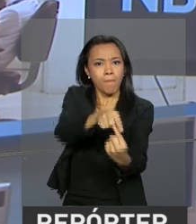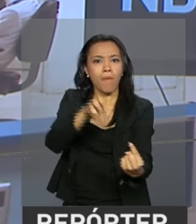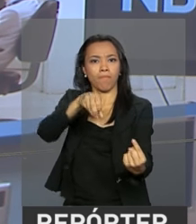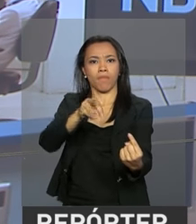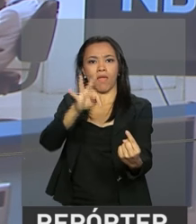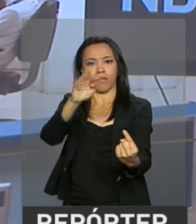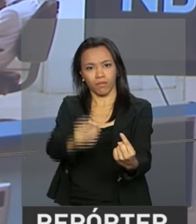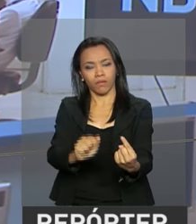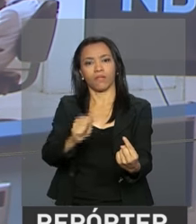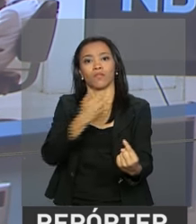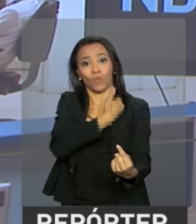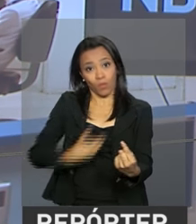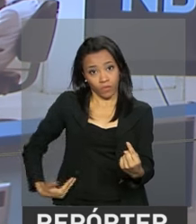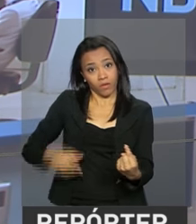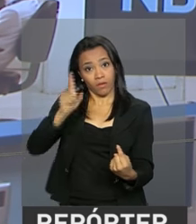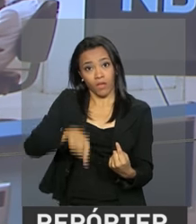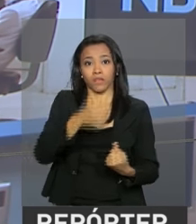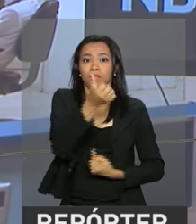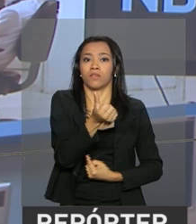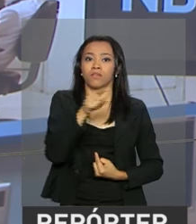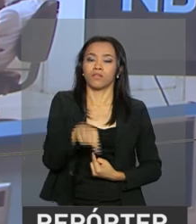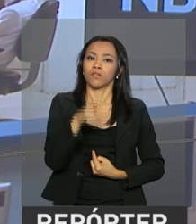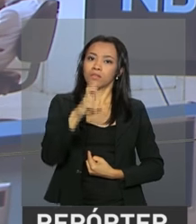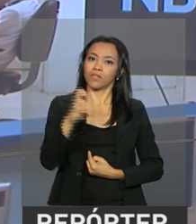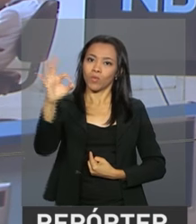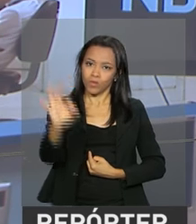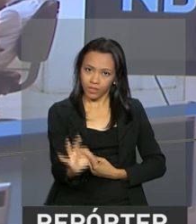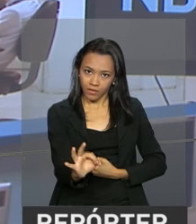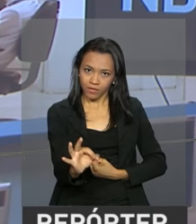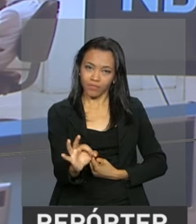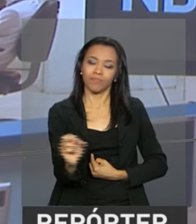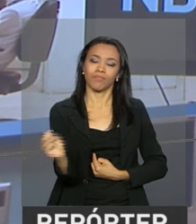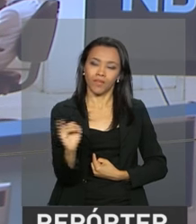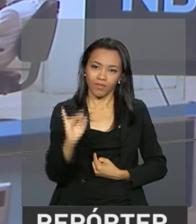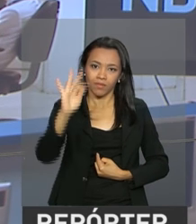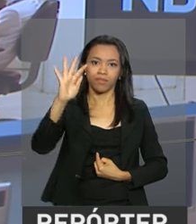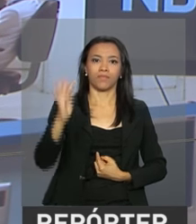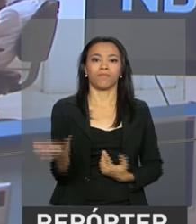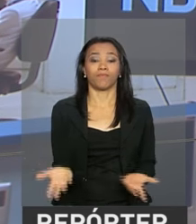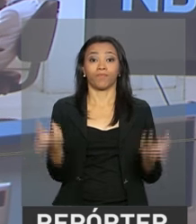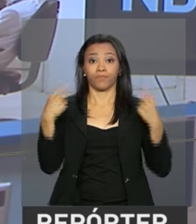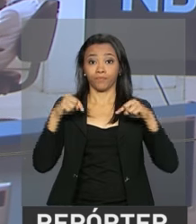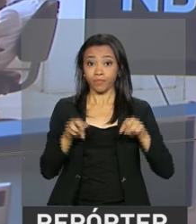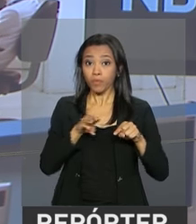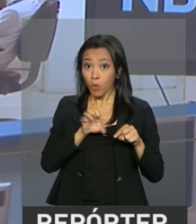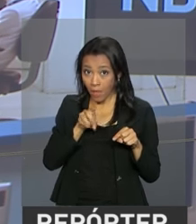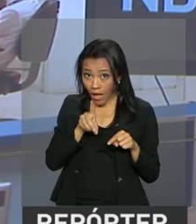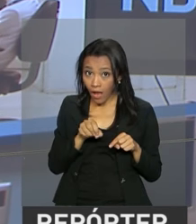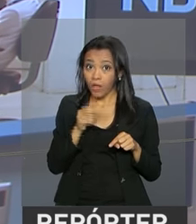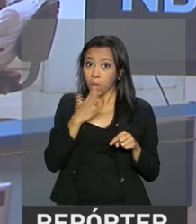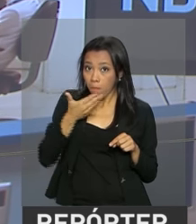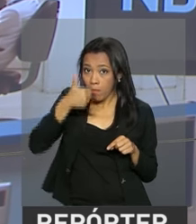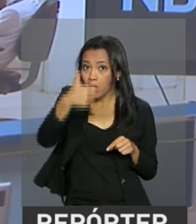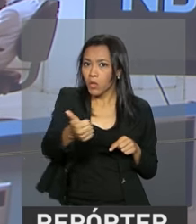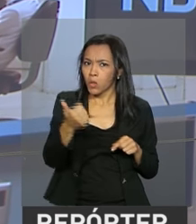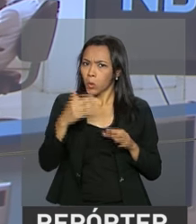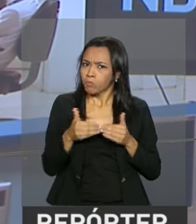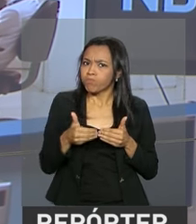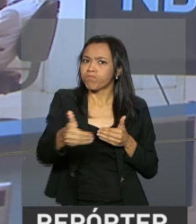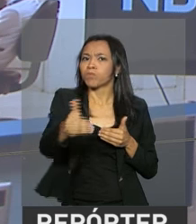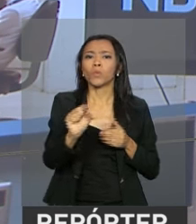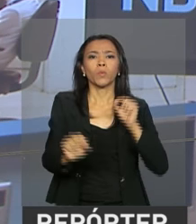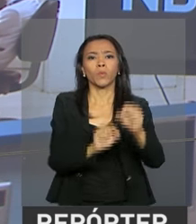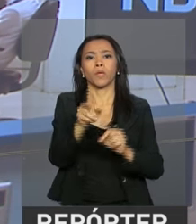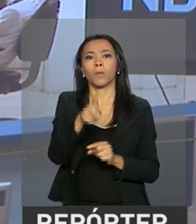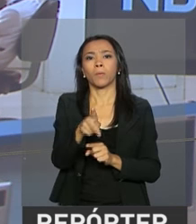que é de 6,5 por cento para a inflação eo mercado também melhorou a previsão para o pib